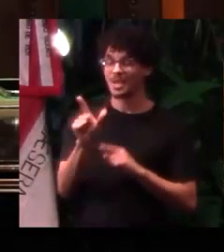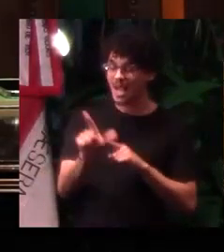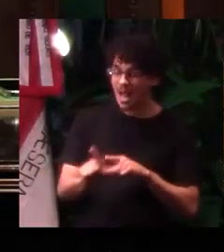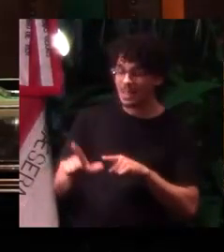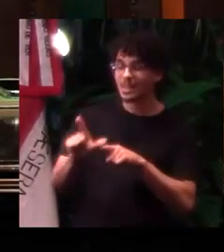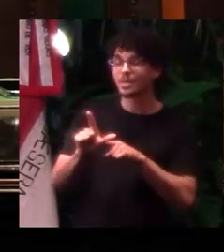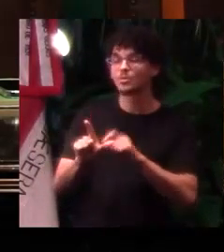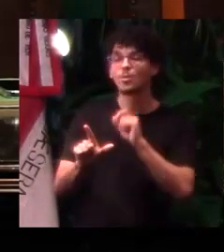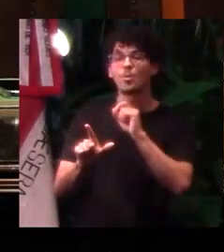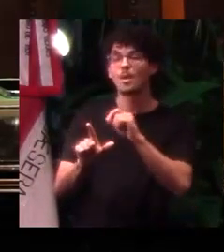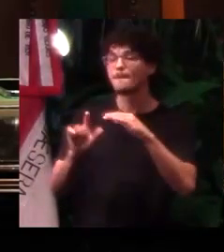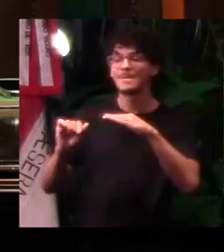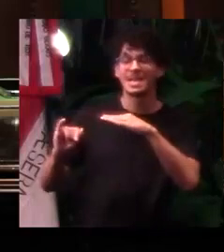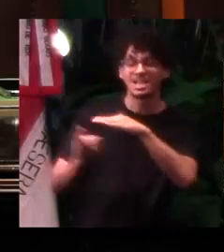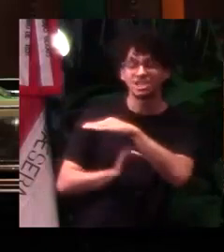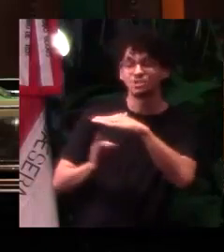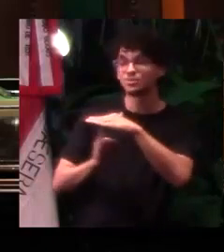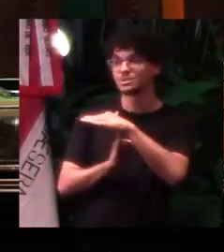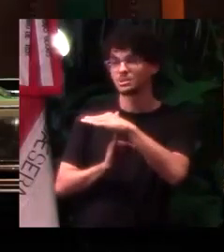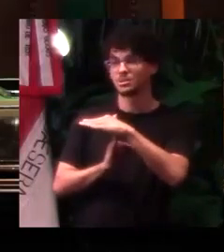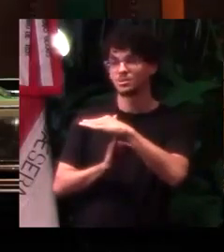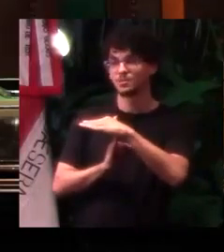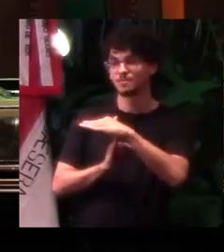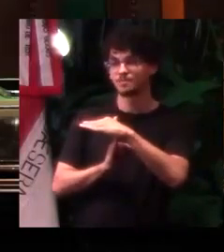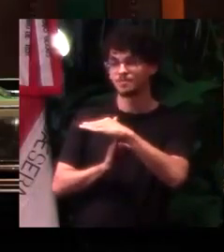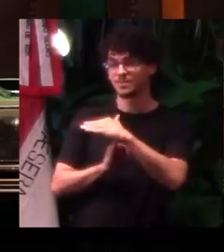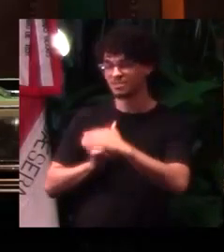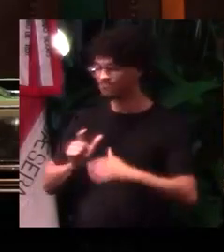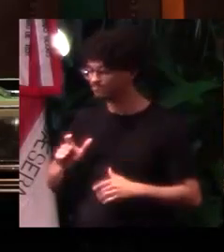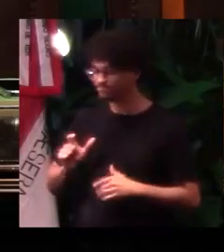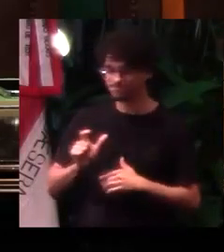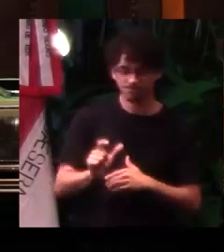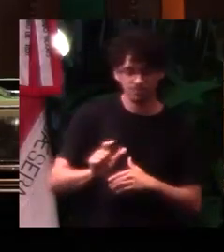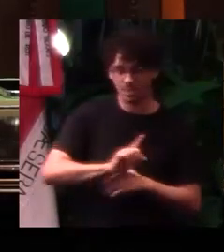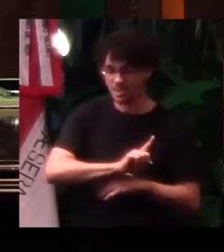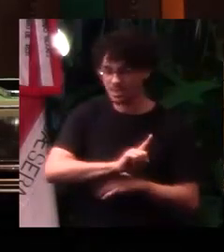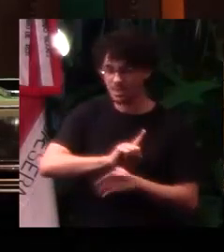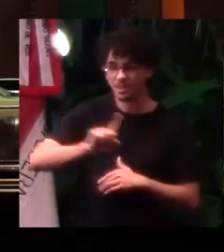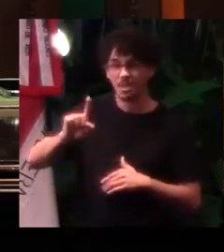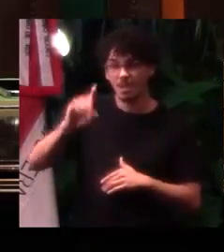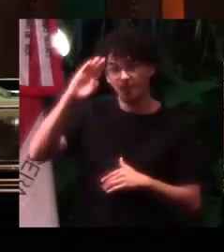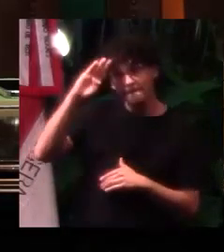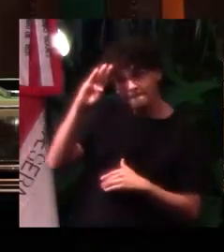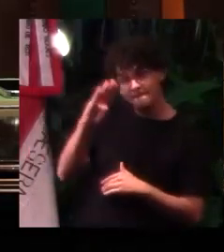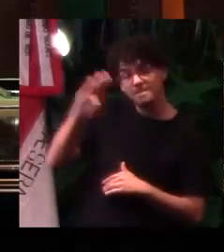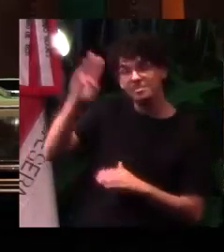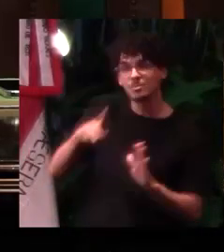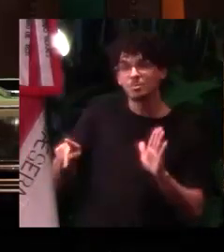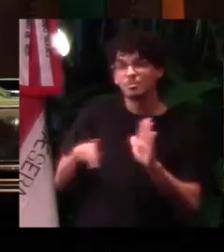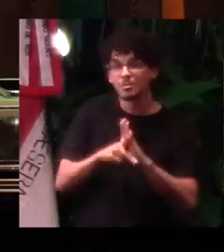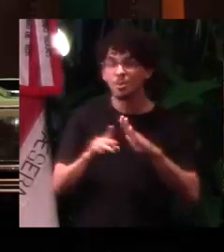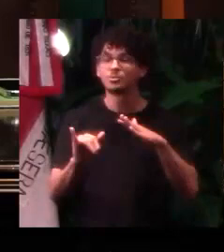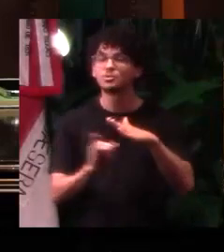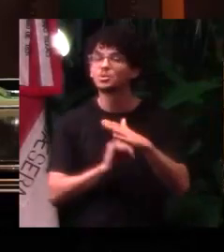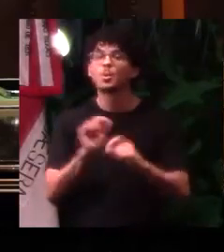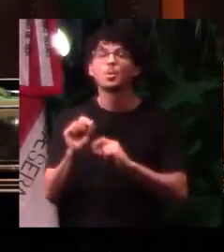uma instituição que nega um elemento fundamental da própria instituição, que é o fato